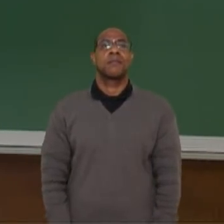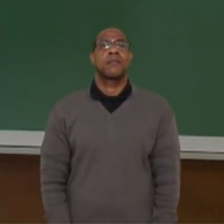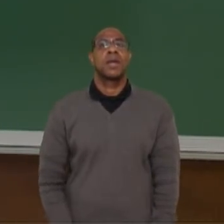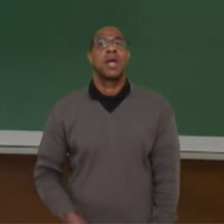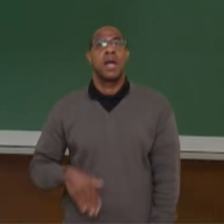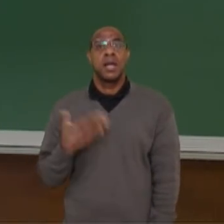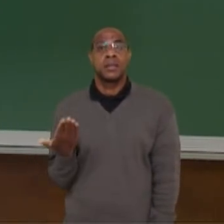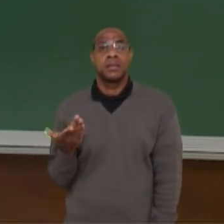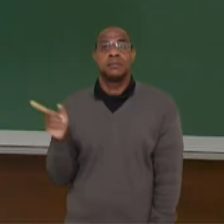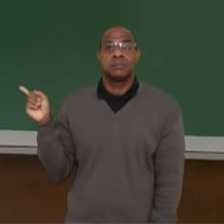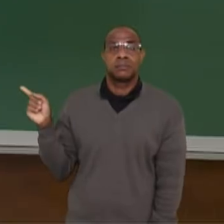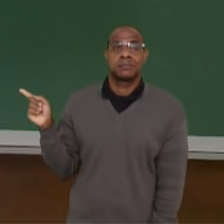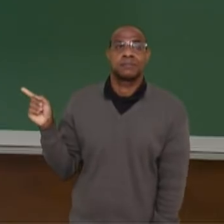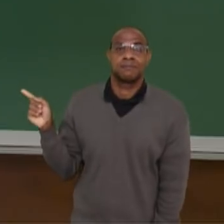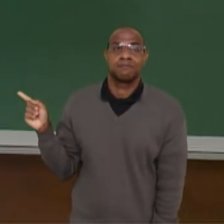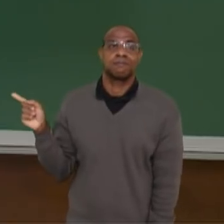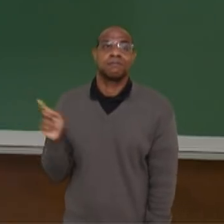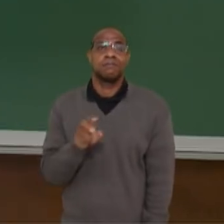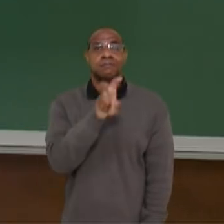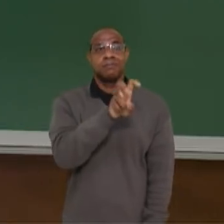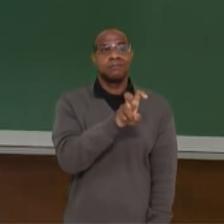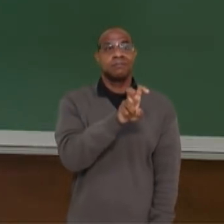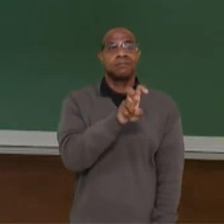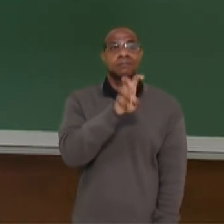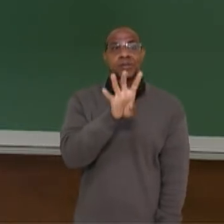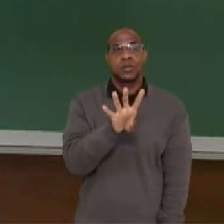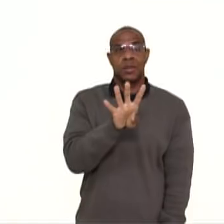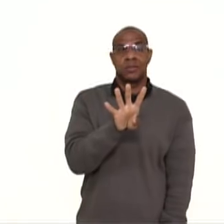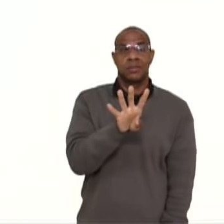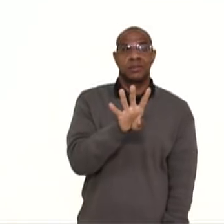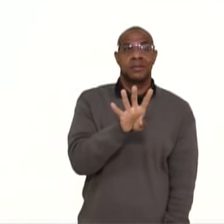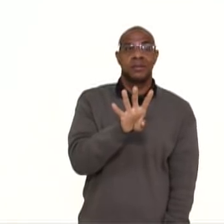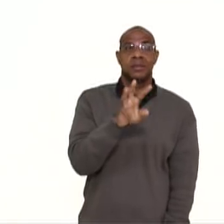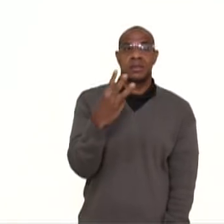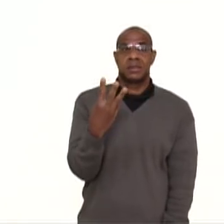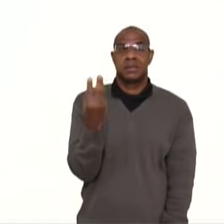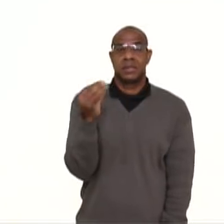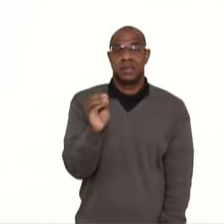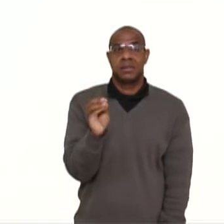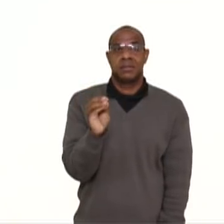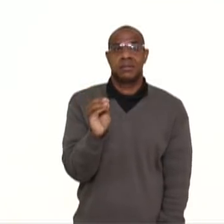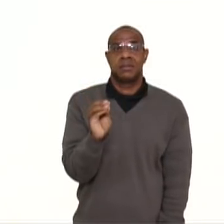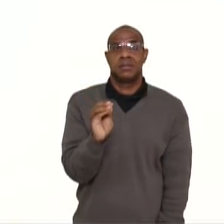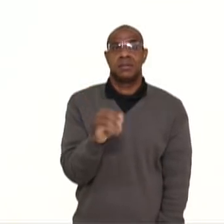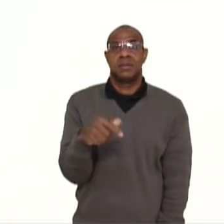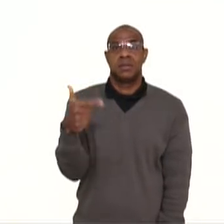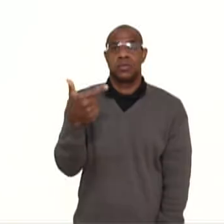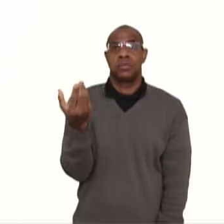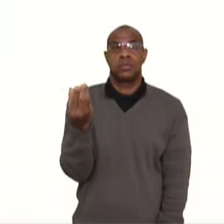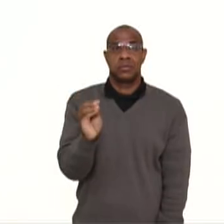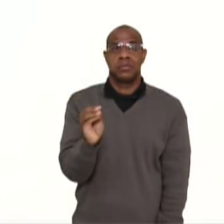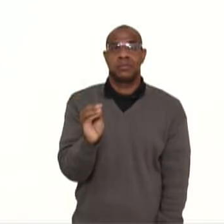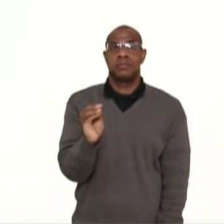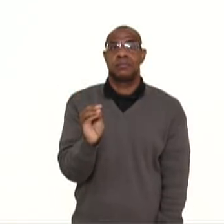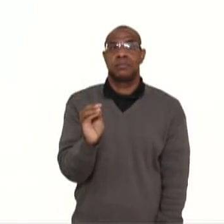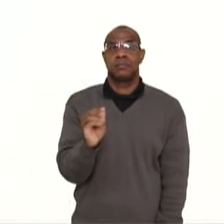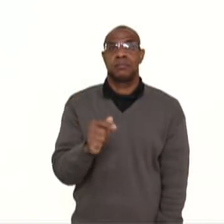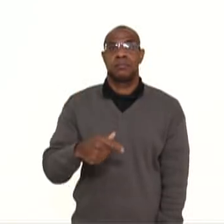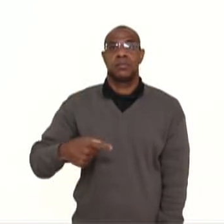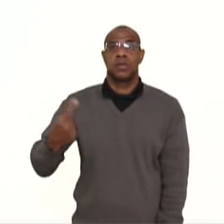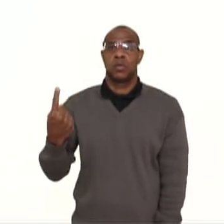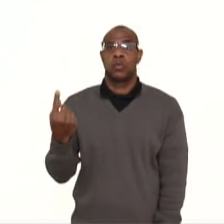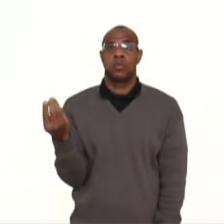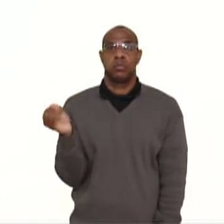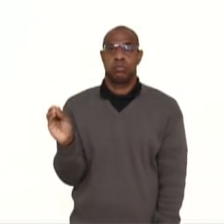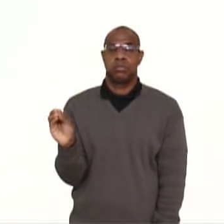Então, 5 opções para o primeiro lugar, 4 opções para o segundo, 3 opções para o terceiro, 2 opções para o quarto e 1 opção